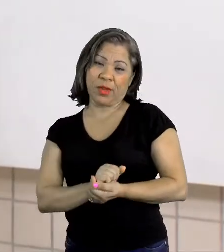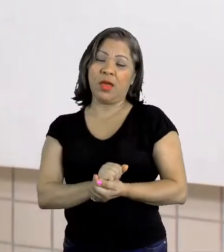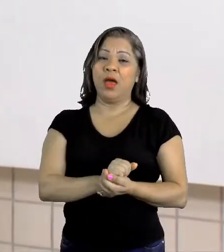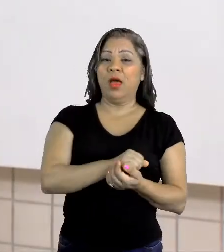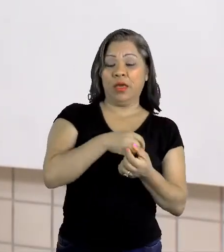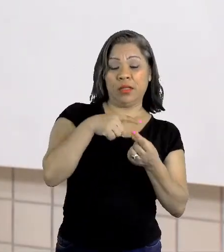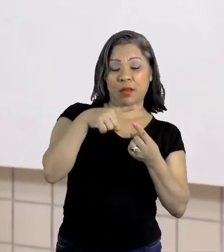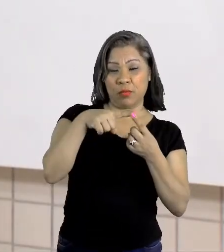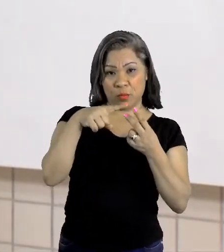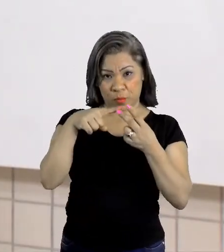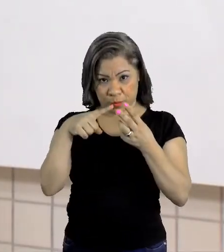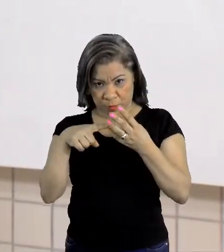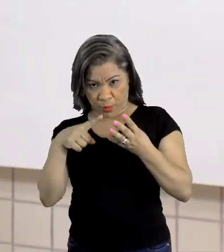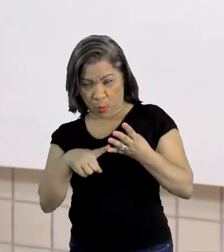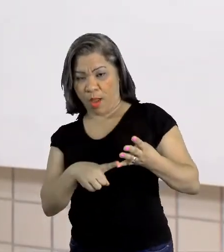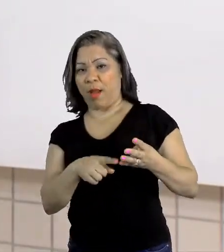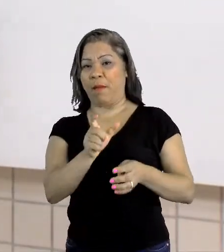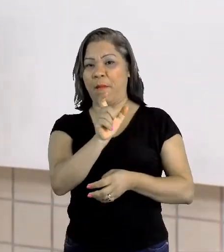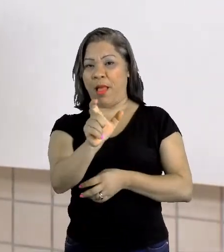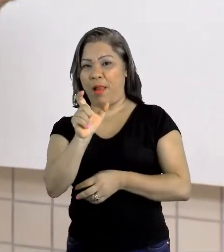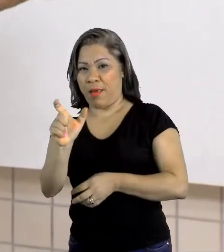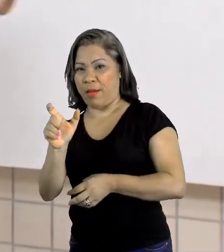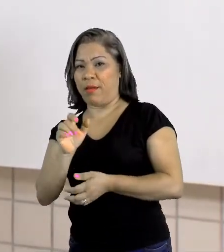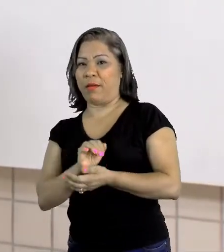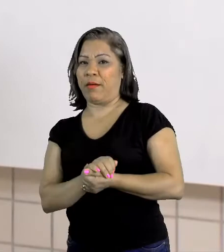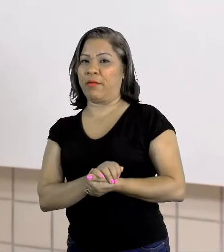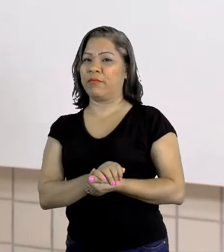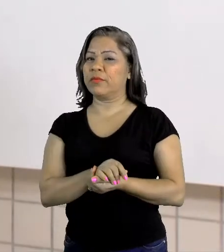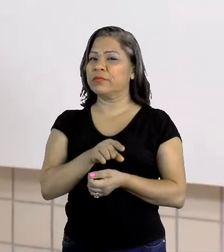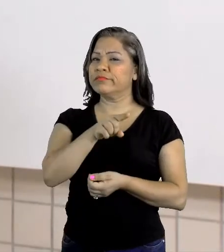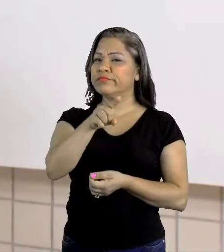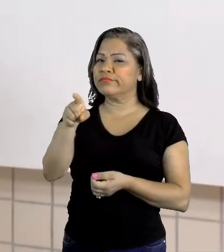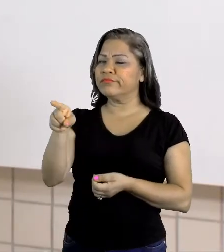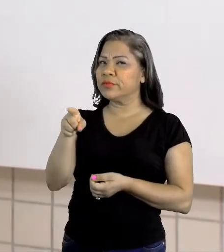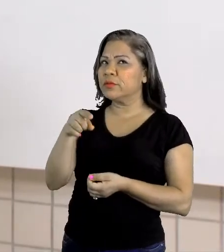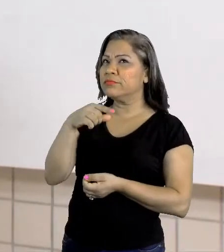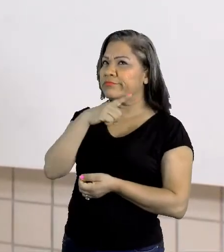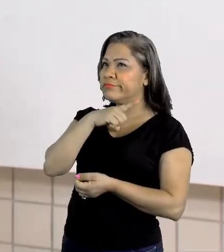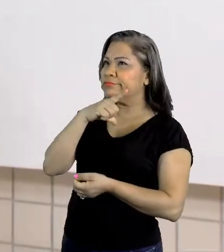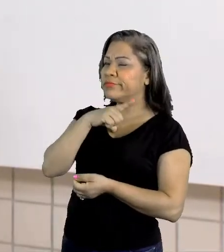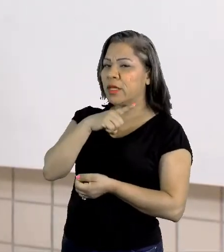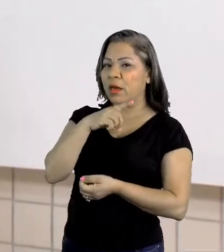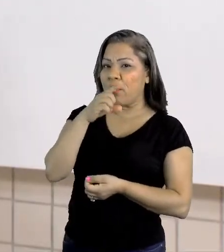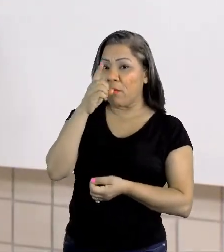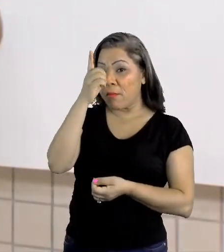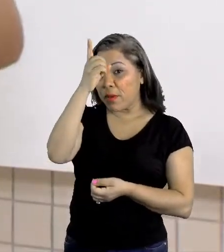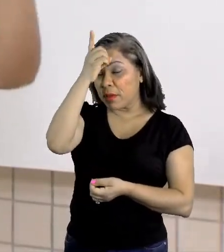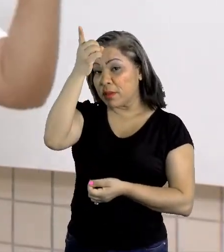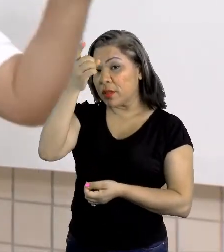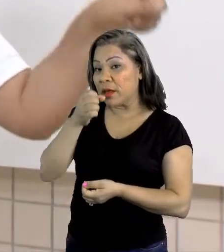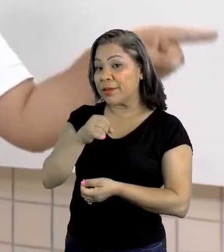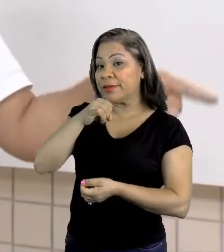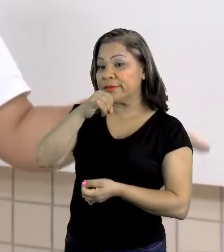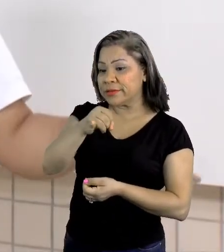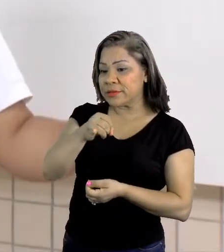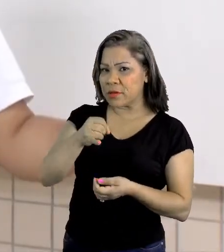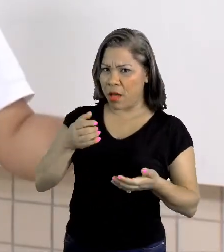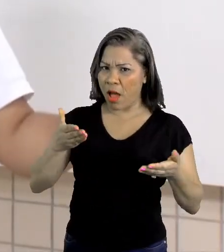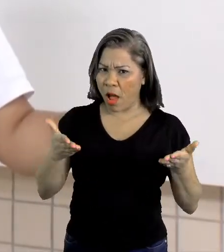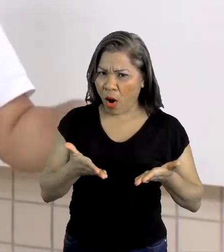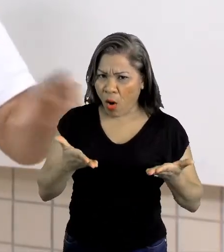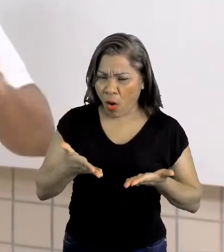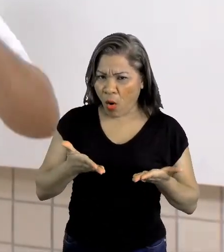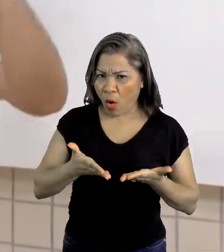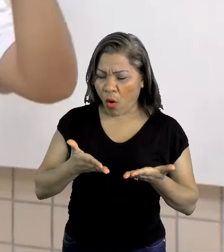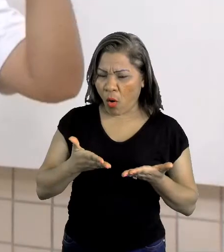palavrinhas destacadas, dá para você ter uma ideia se estava no presente,